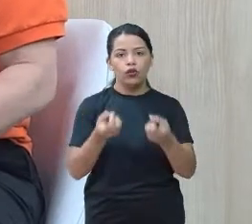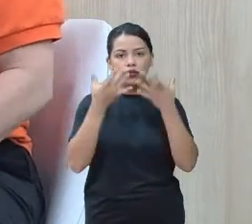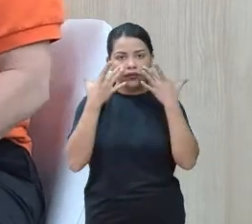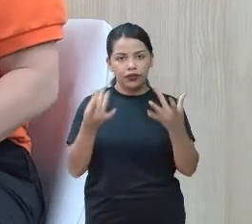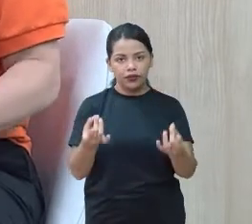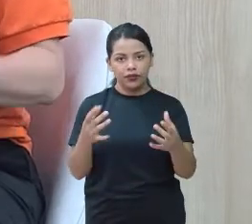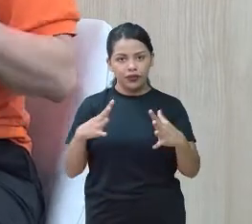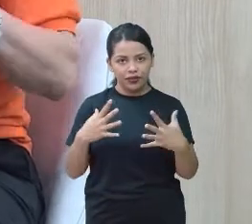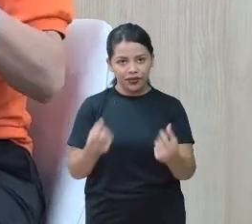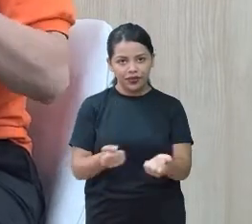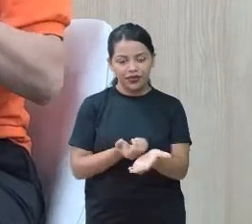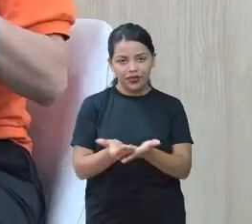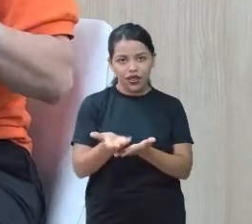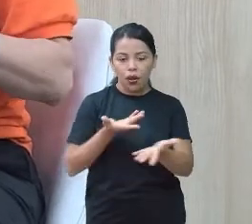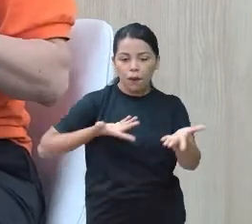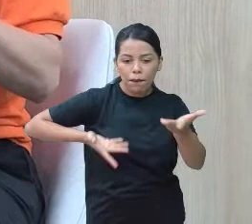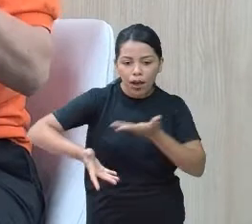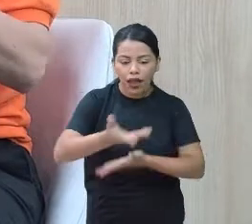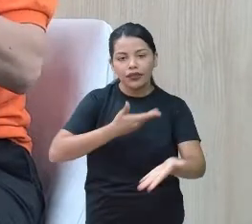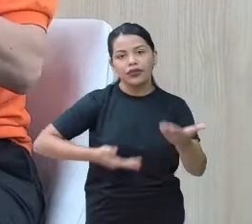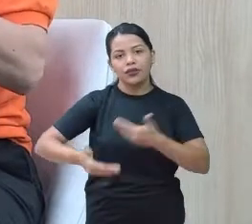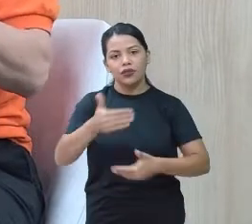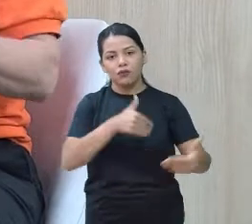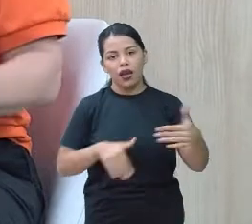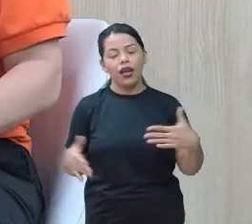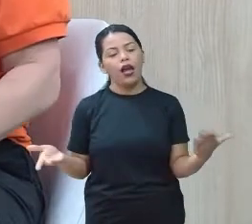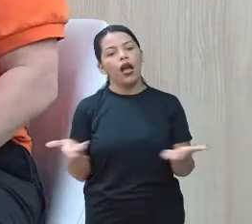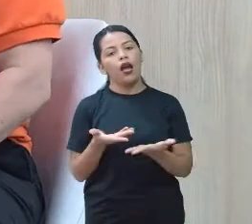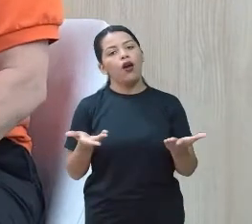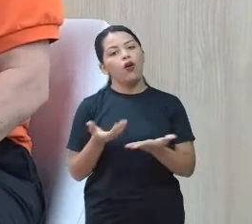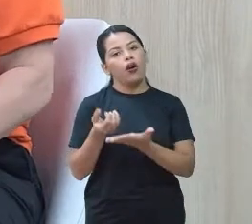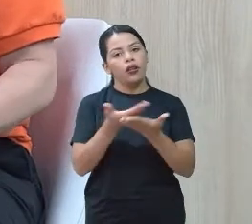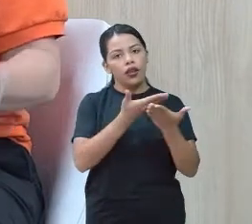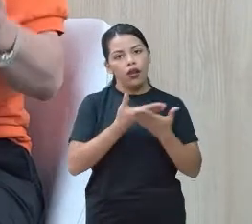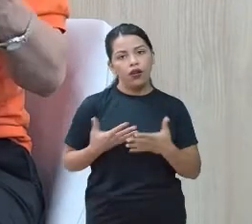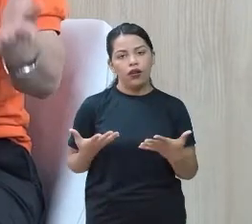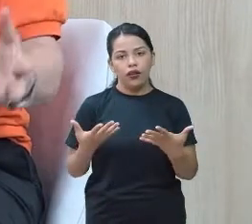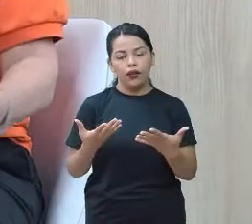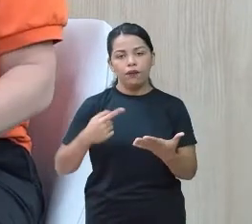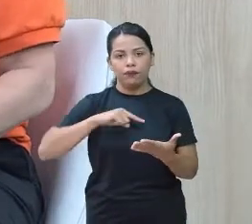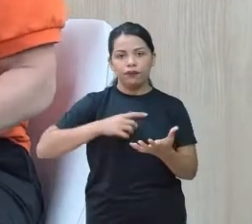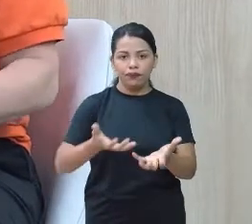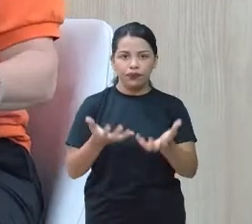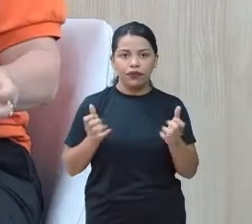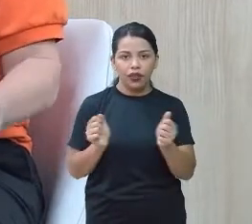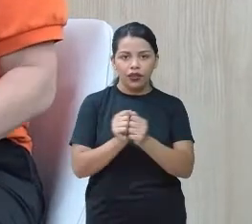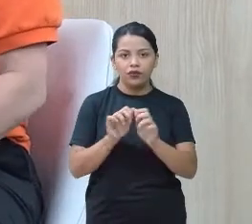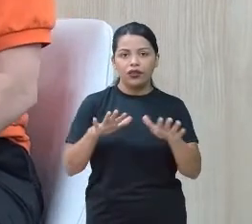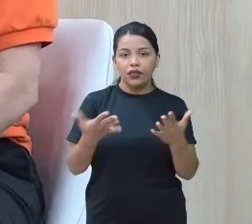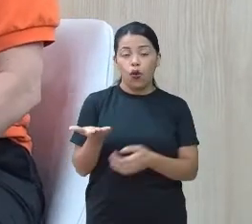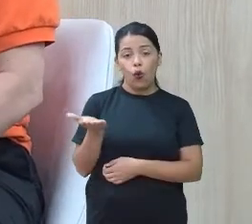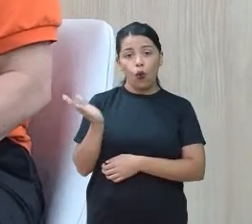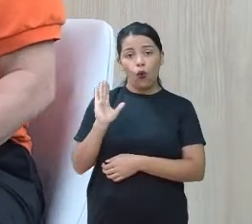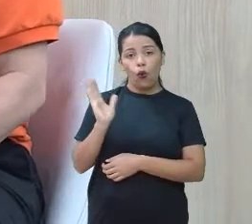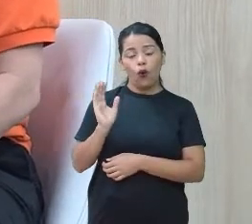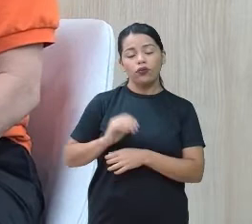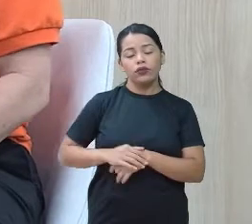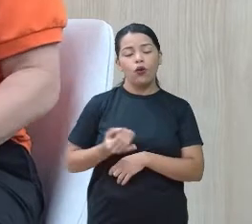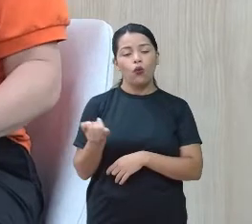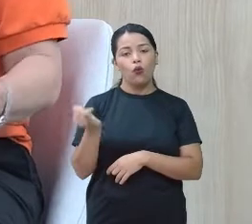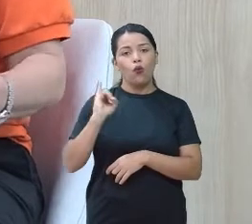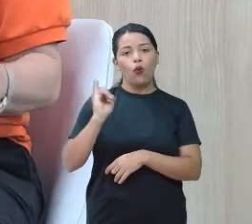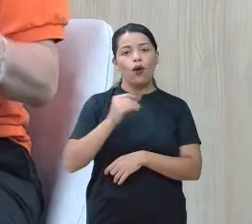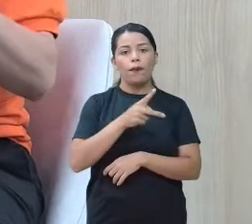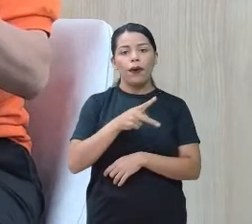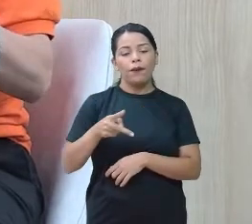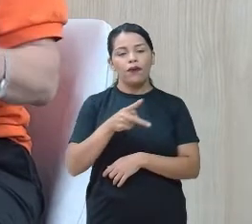vamos começar a participar dessa aula que queremos estar junto com vocês. Um alôzinho para a professora da escola de vocês,